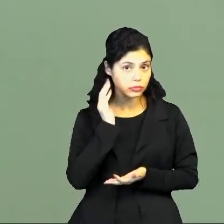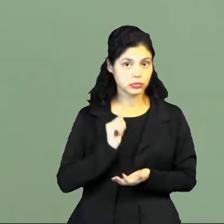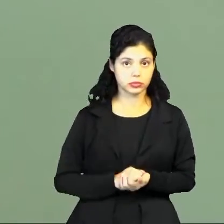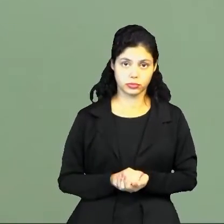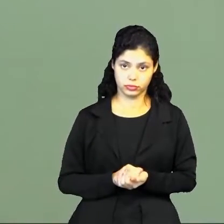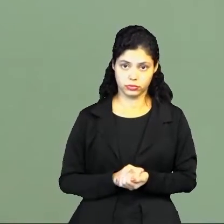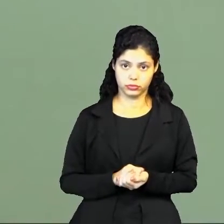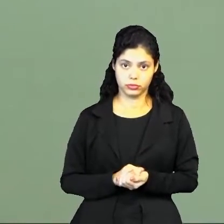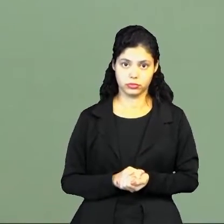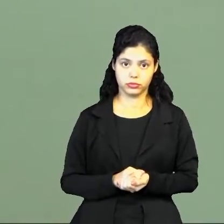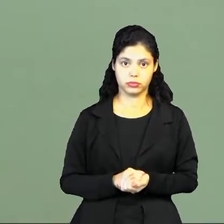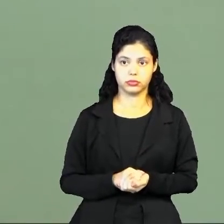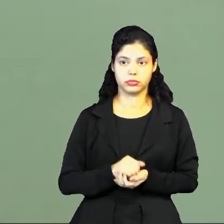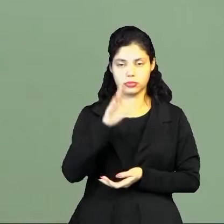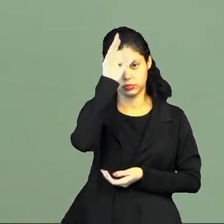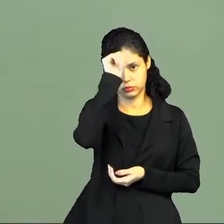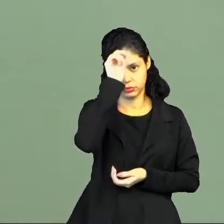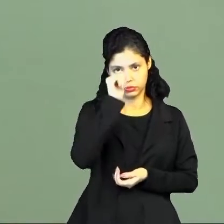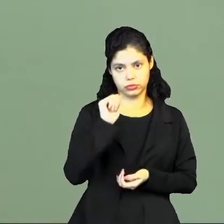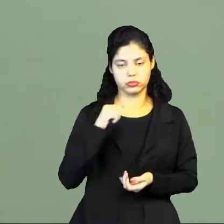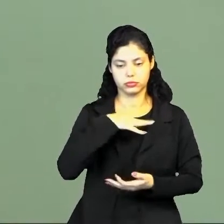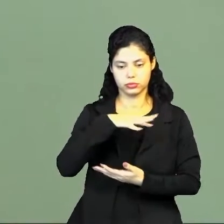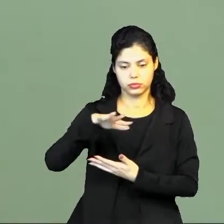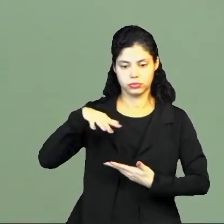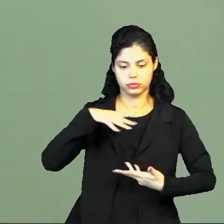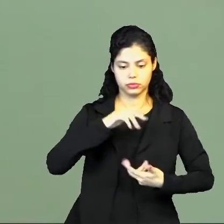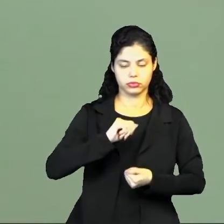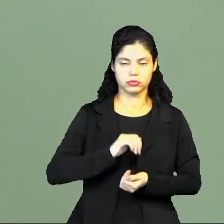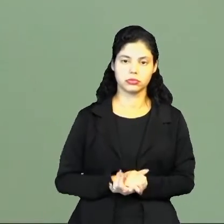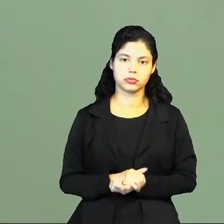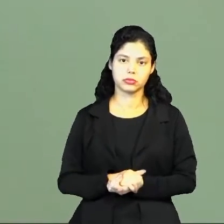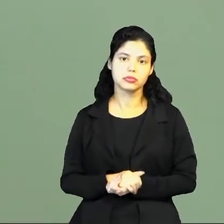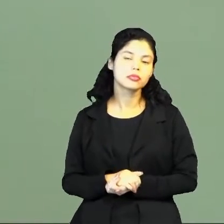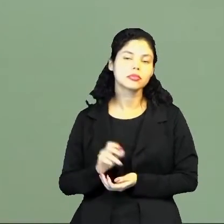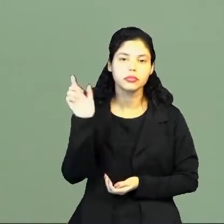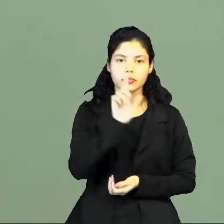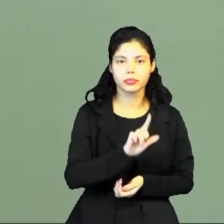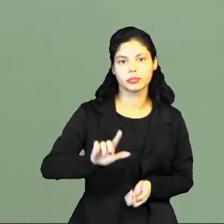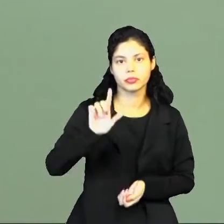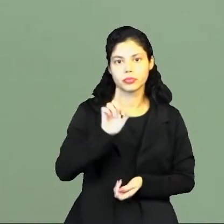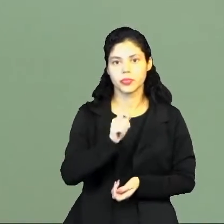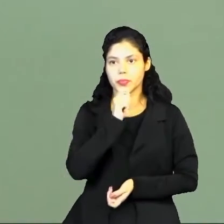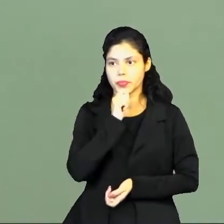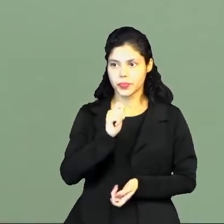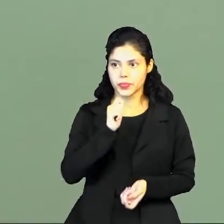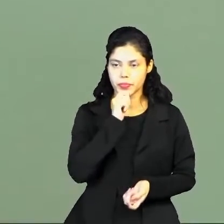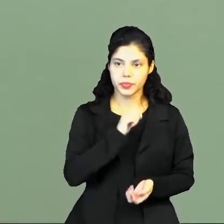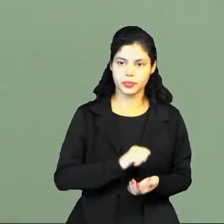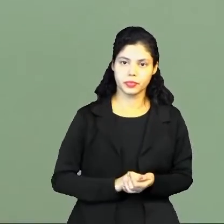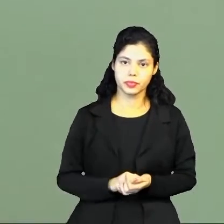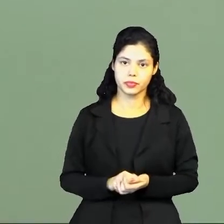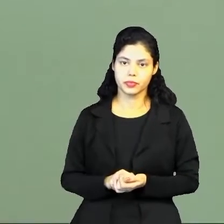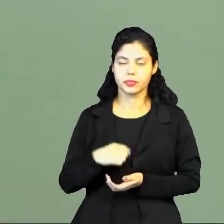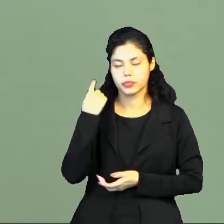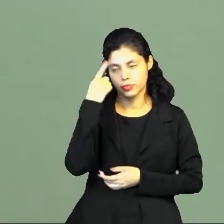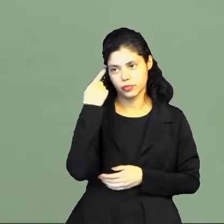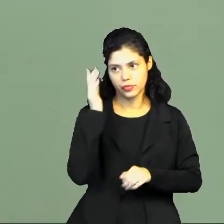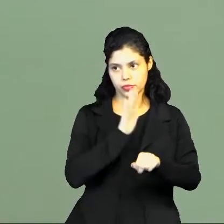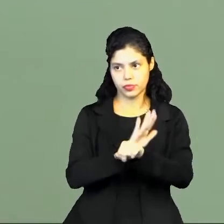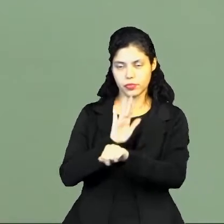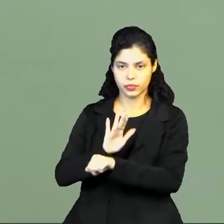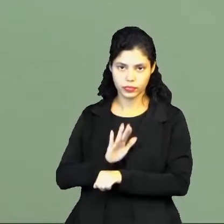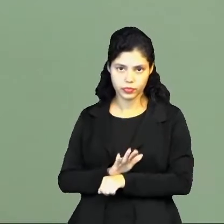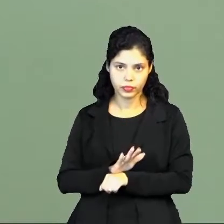compreensão, dos conhecimentos de mundo. Tá? Então, dentro da literatura espanhola, hoje a gente vai falar um pouco aí da